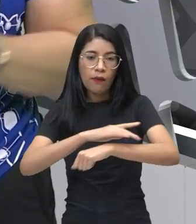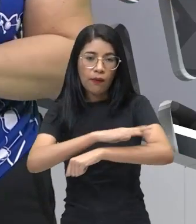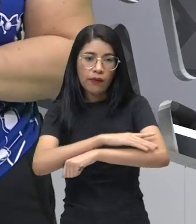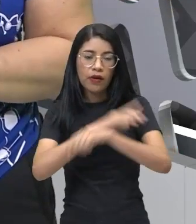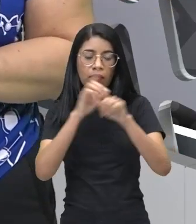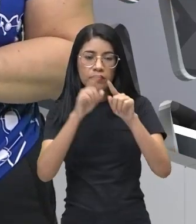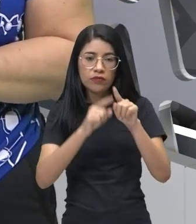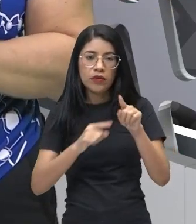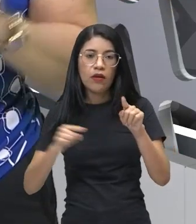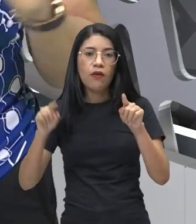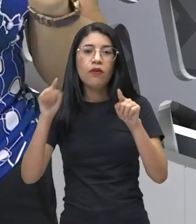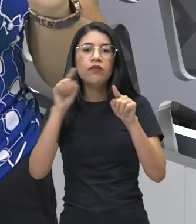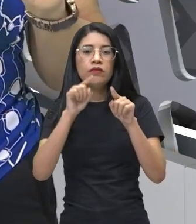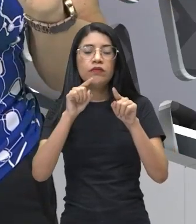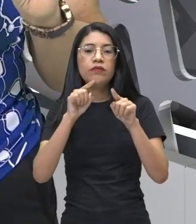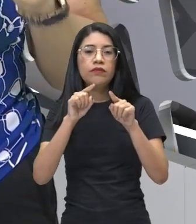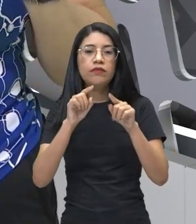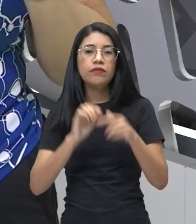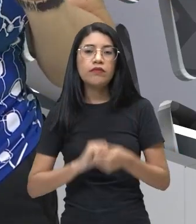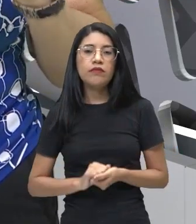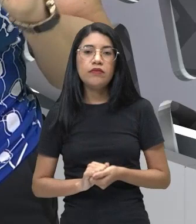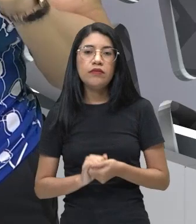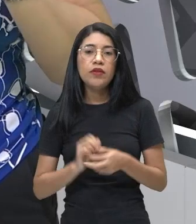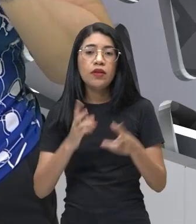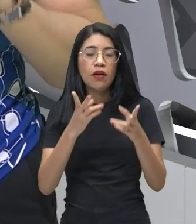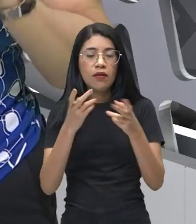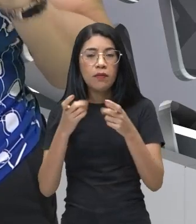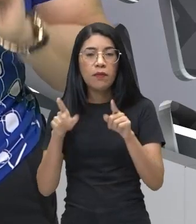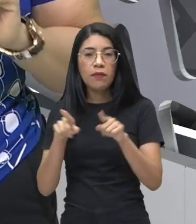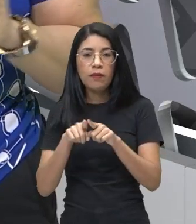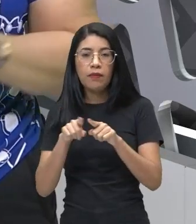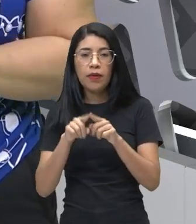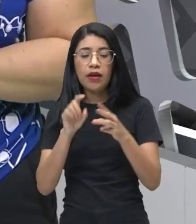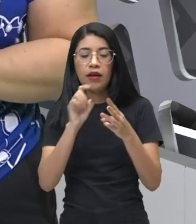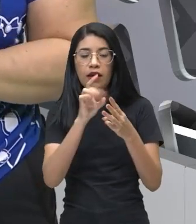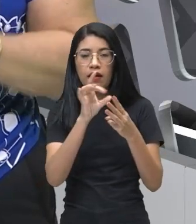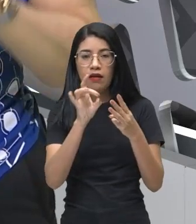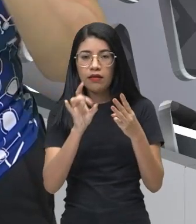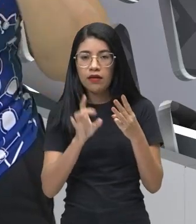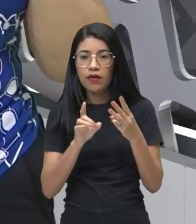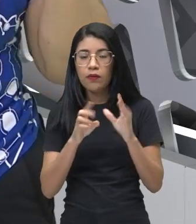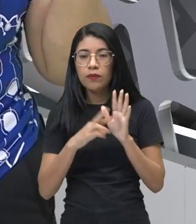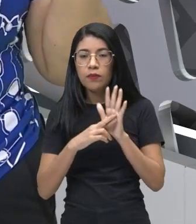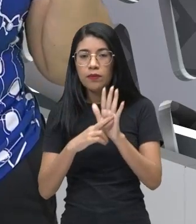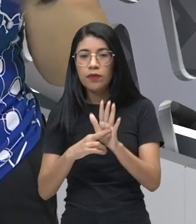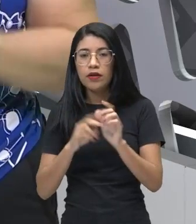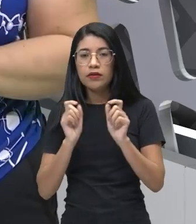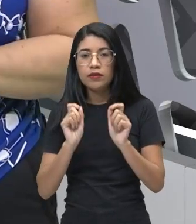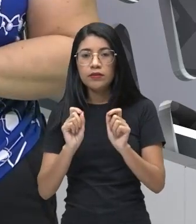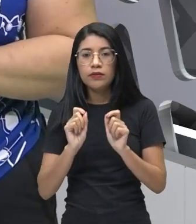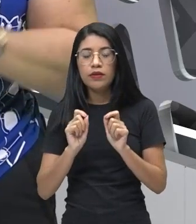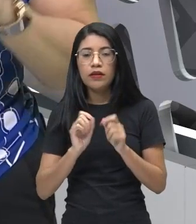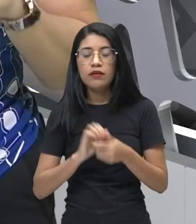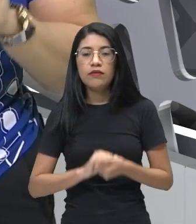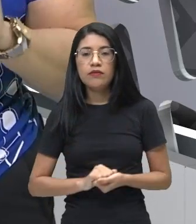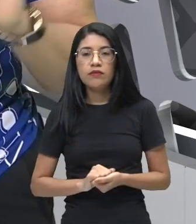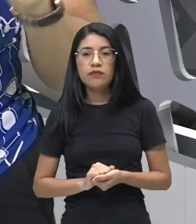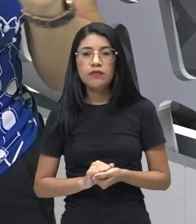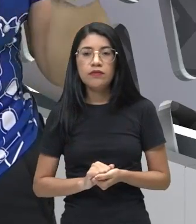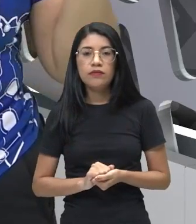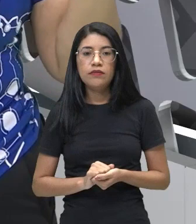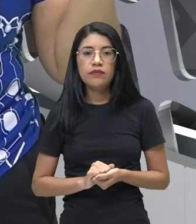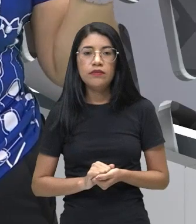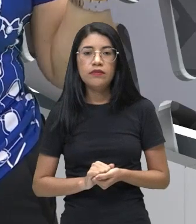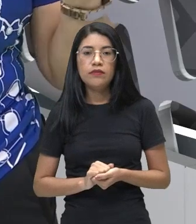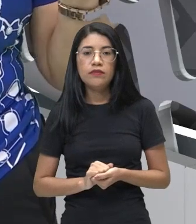a convecção. E observem muito bem que cada uma representa a situação envolvente. Olha